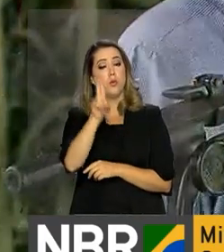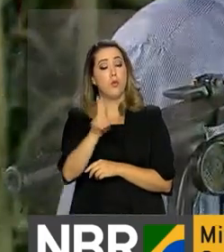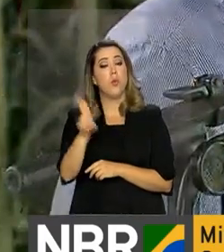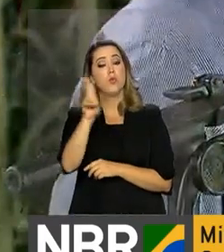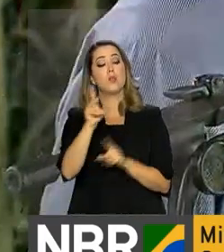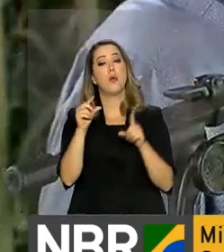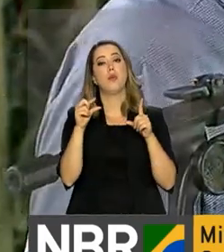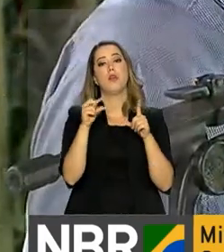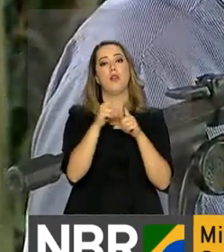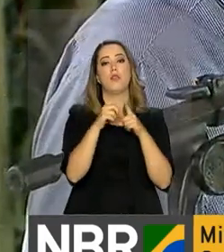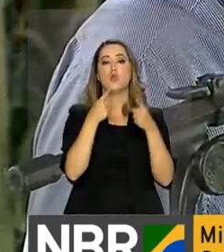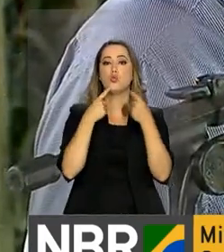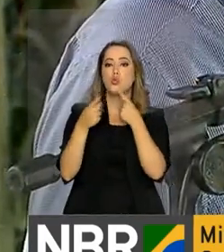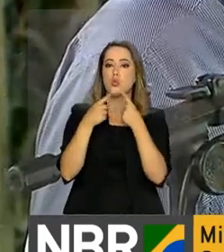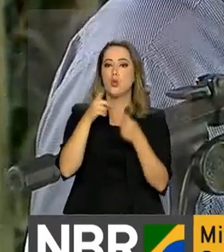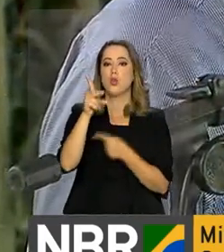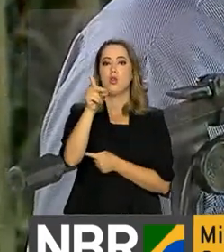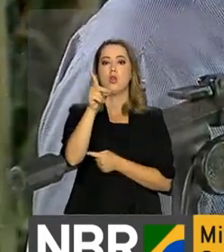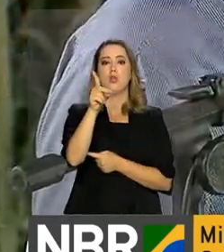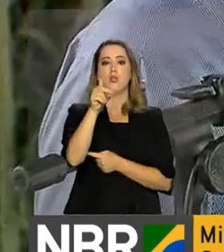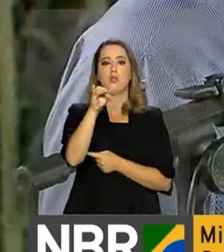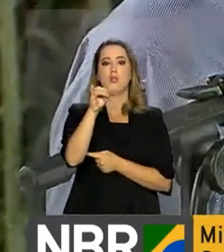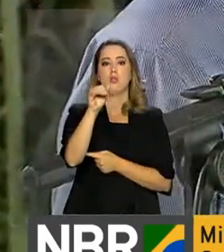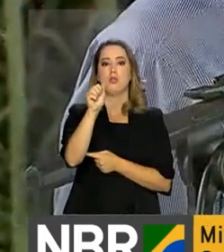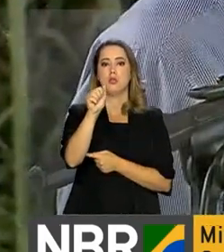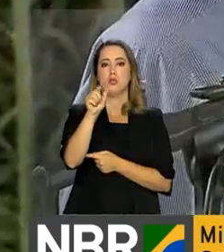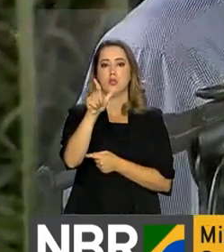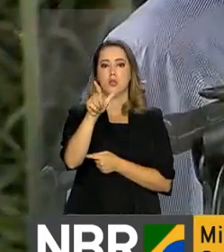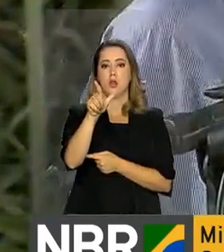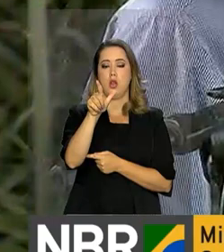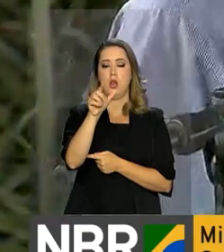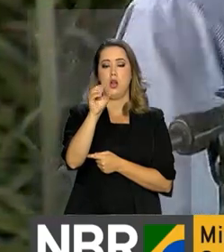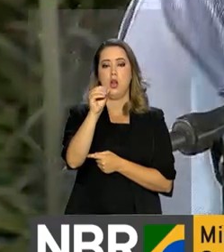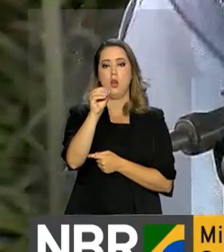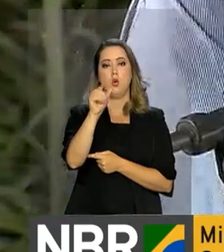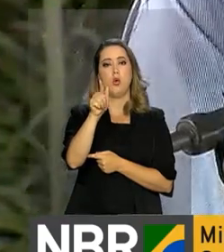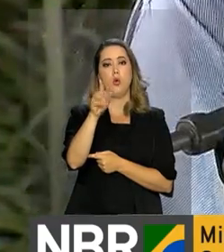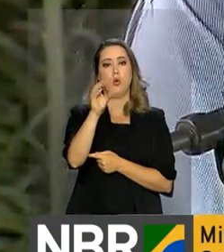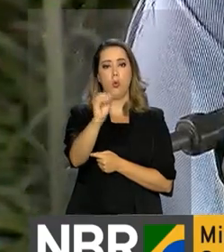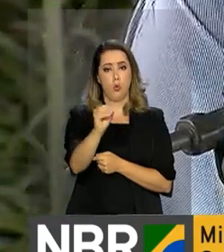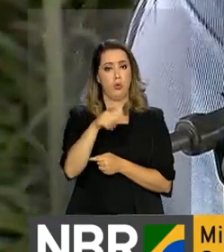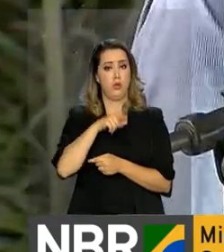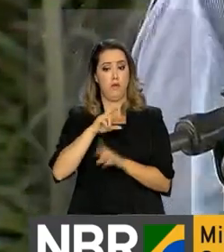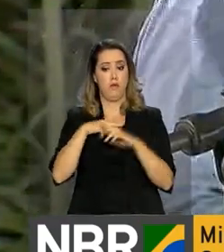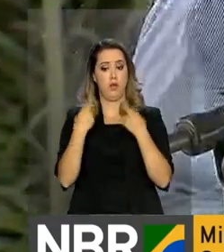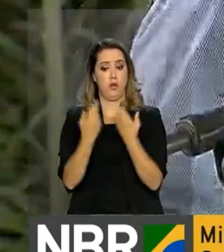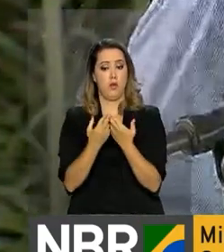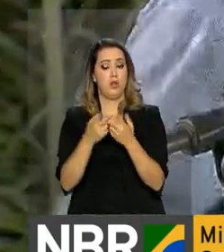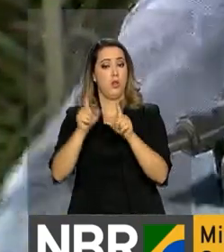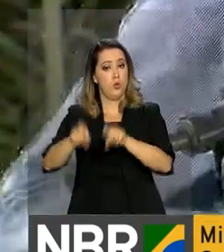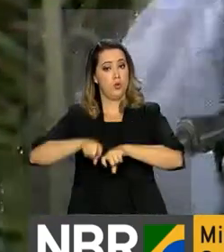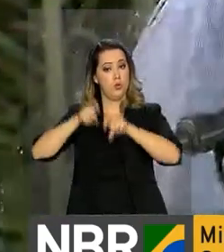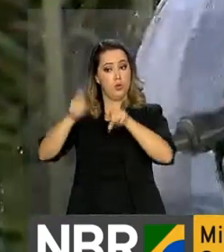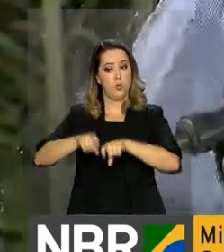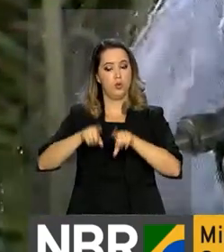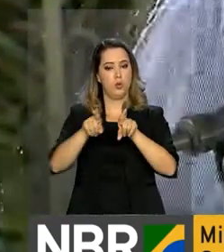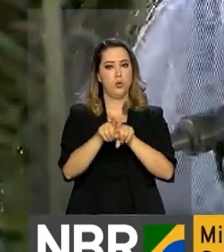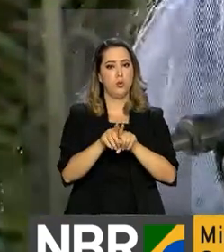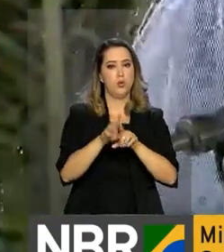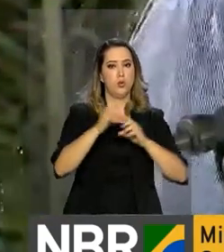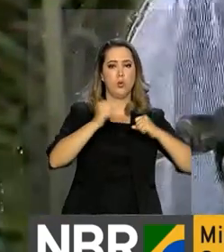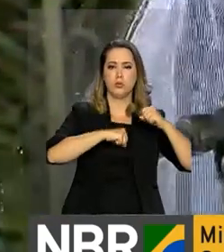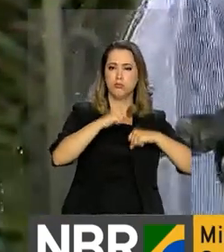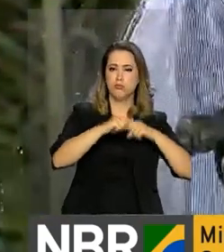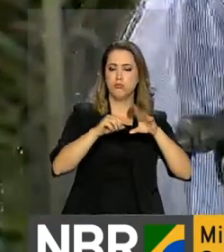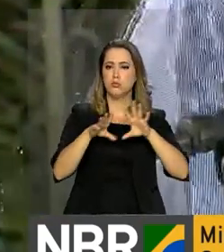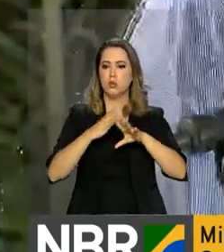diálogo, porque é interessante, chegando aqui, eu soube que pela manhã houve uma reunião de produtores, não é? E daqueles que se